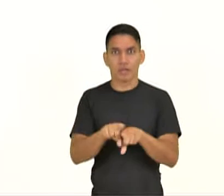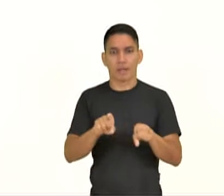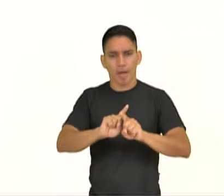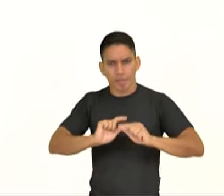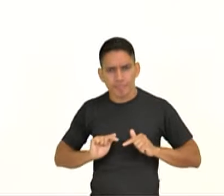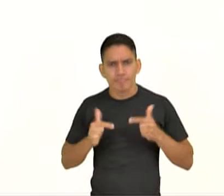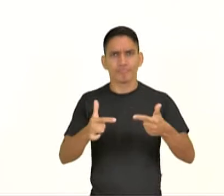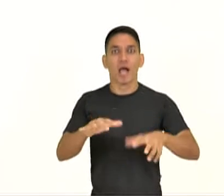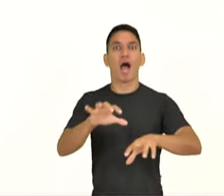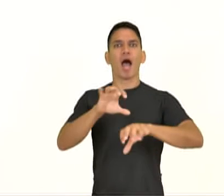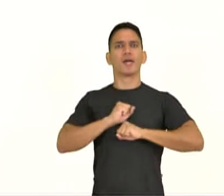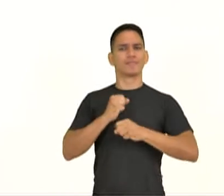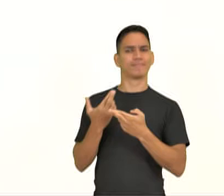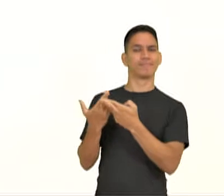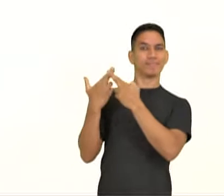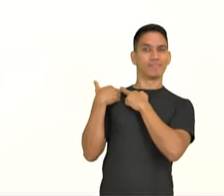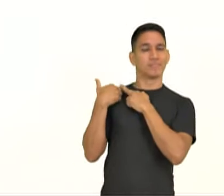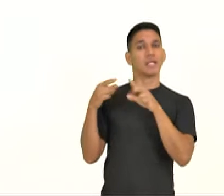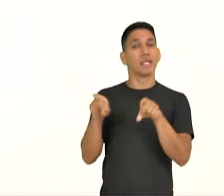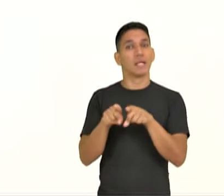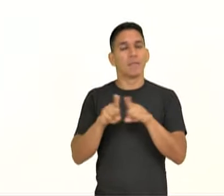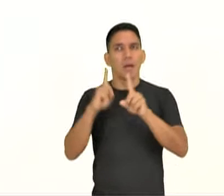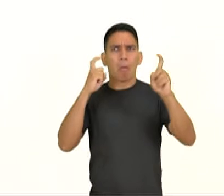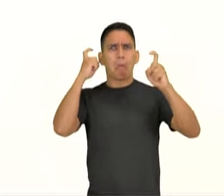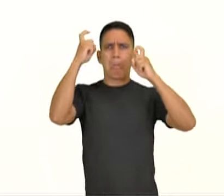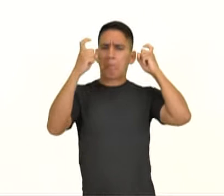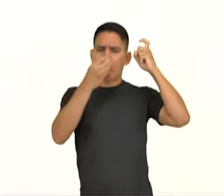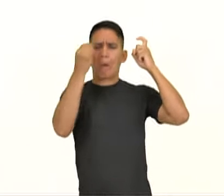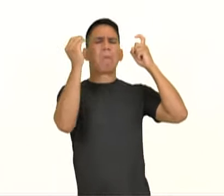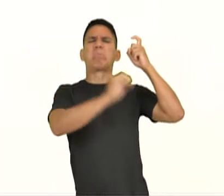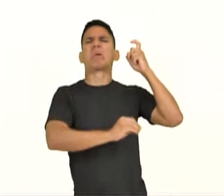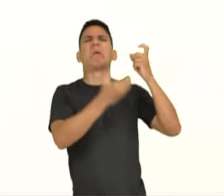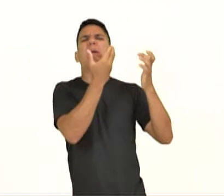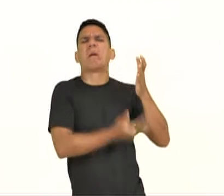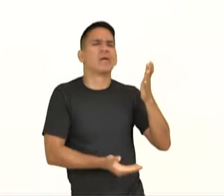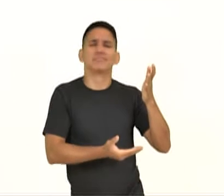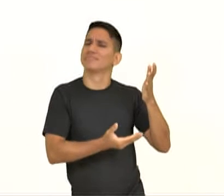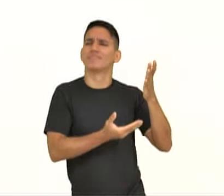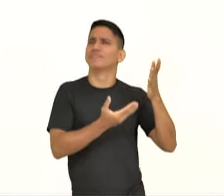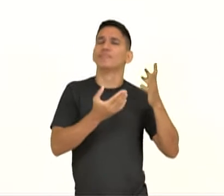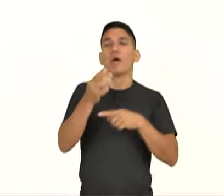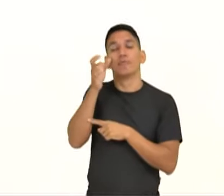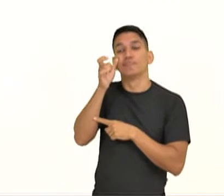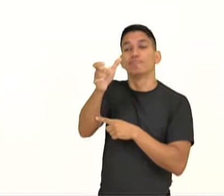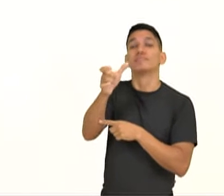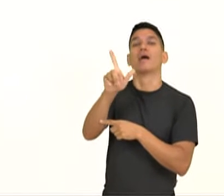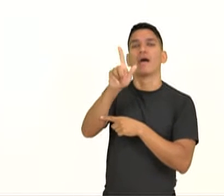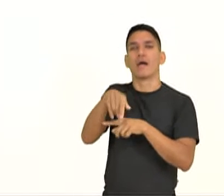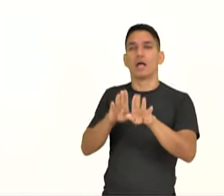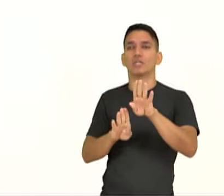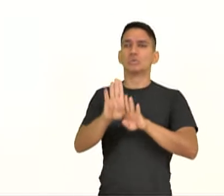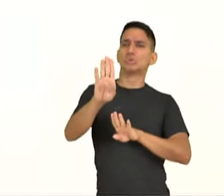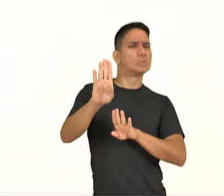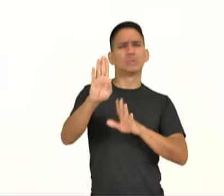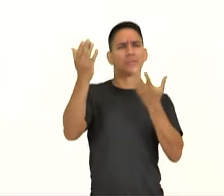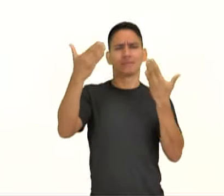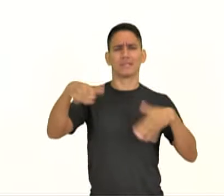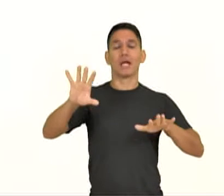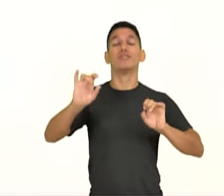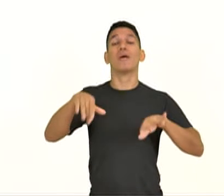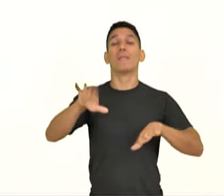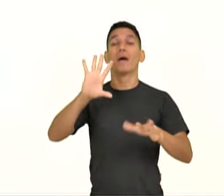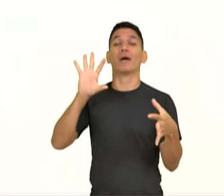riscos, tendo pouca preocupação com o fracasso e o sucesso em si mesmos, mas sim uma fonte de